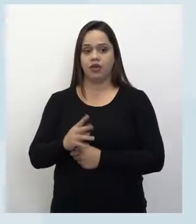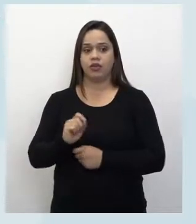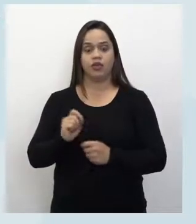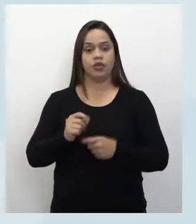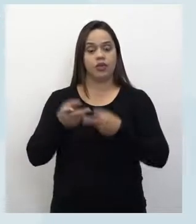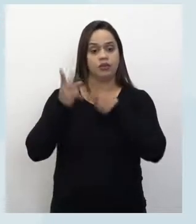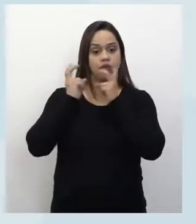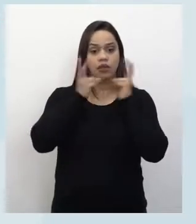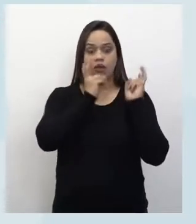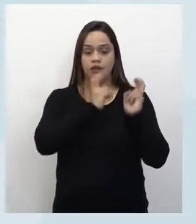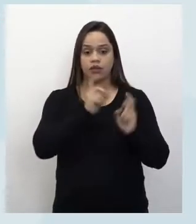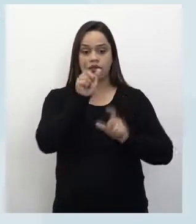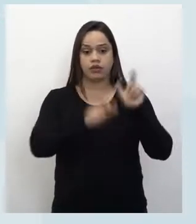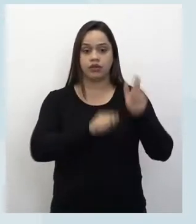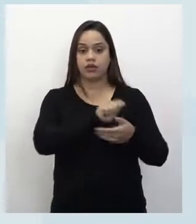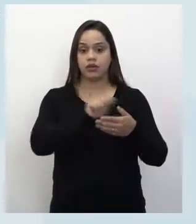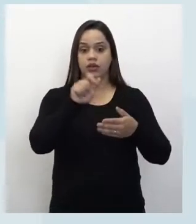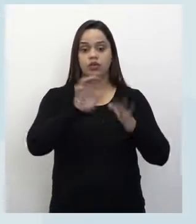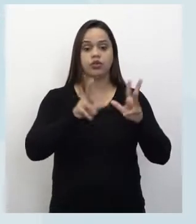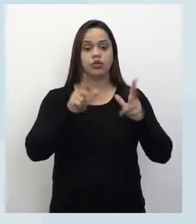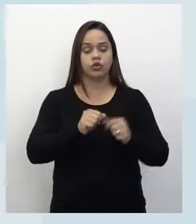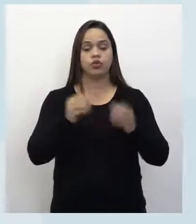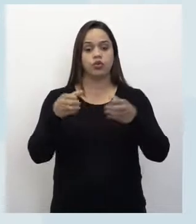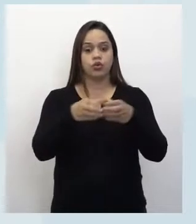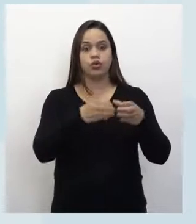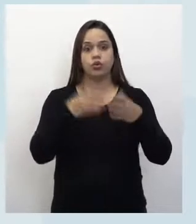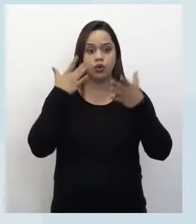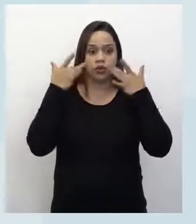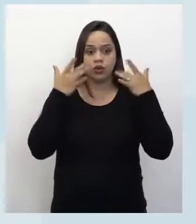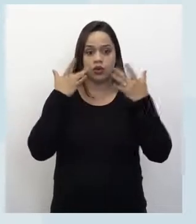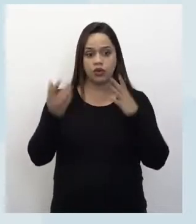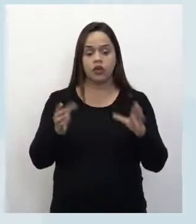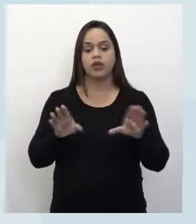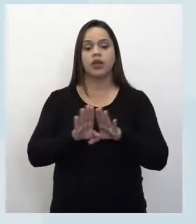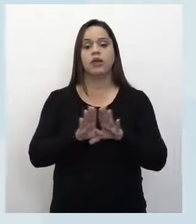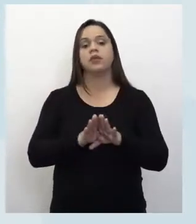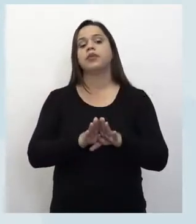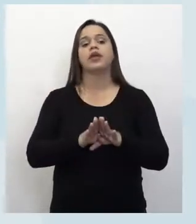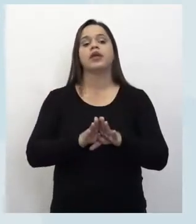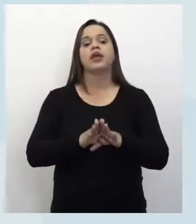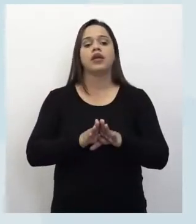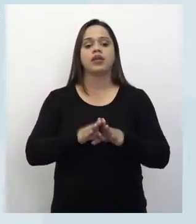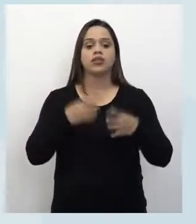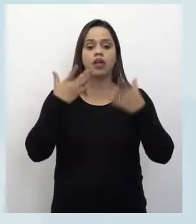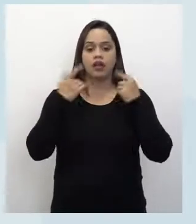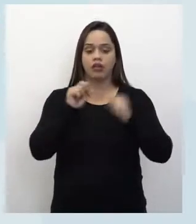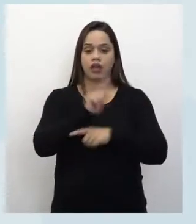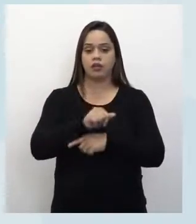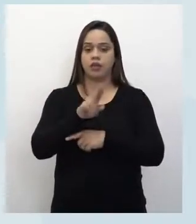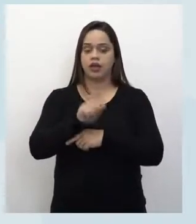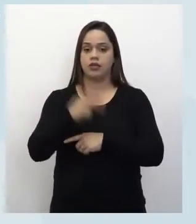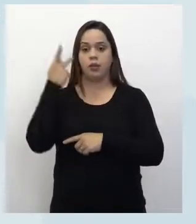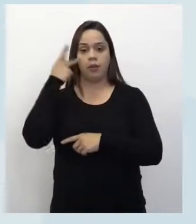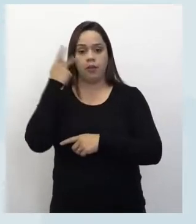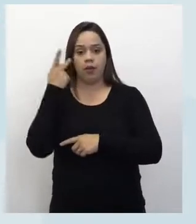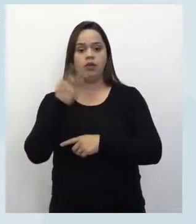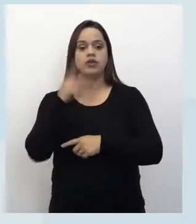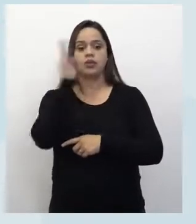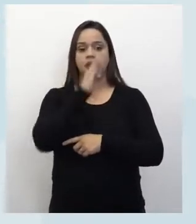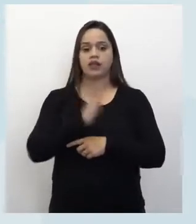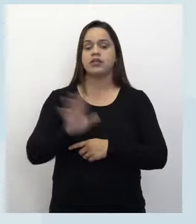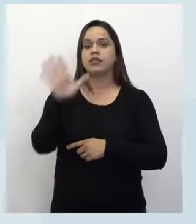apreciar artistas, grupos e coletivos cênicos de teatro de animação paulistas, brasileiros e estrangeiros de diferentes